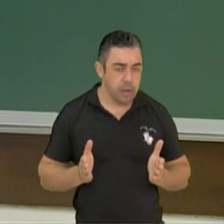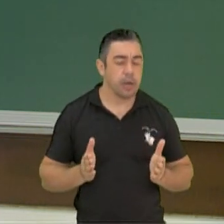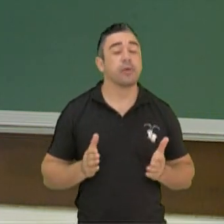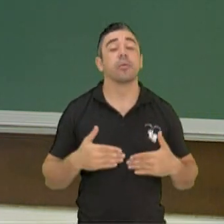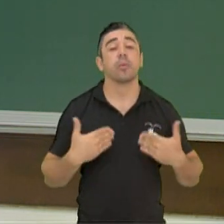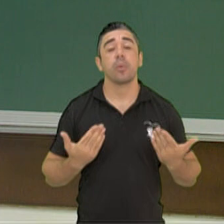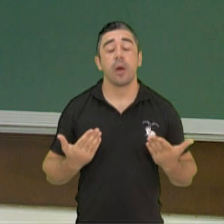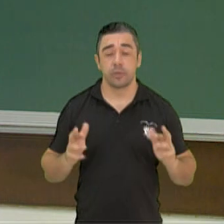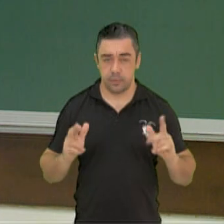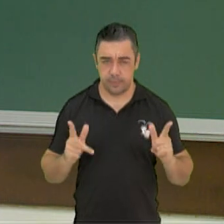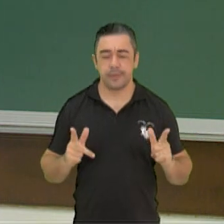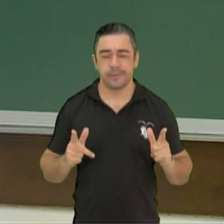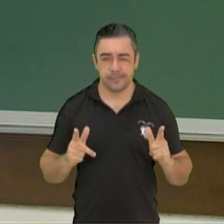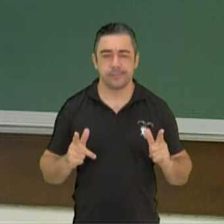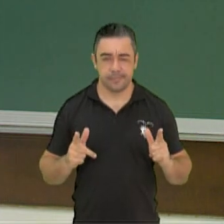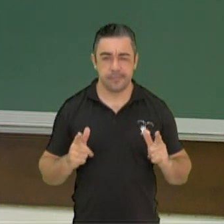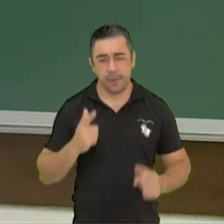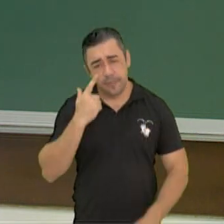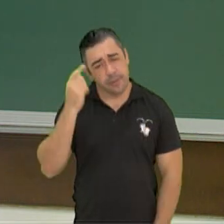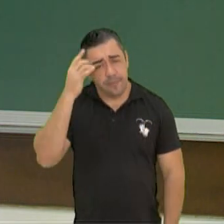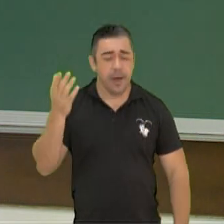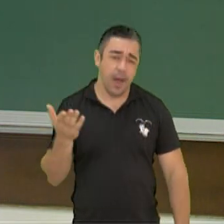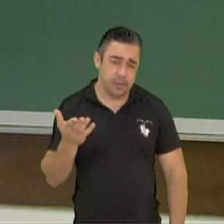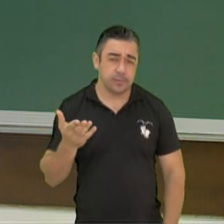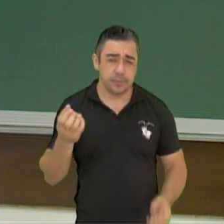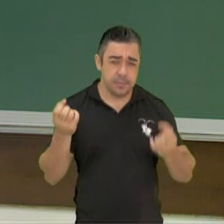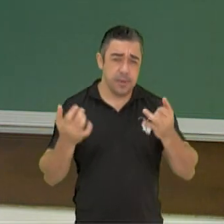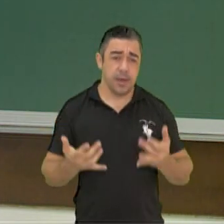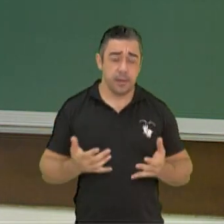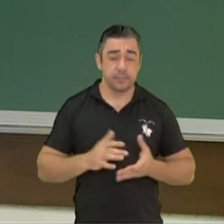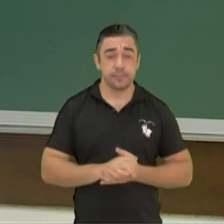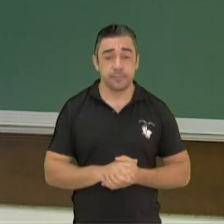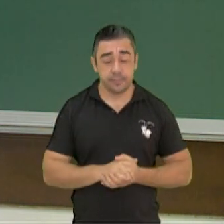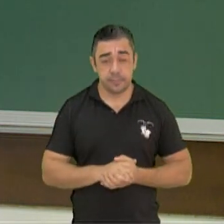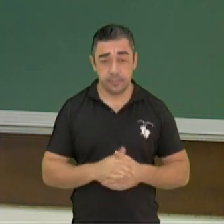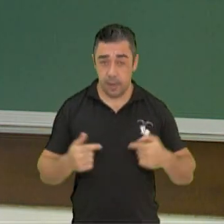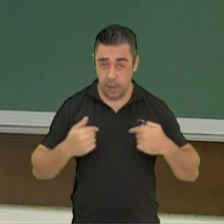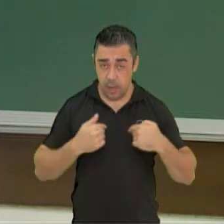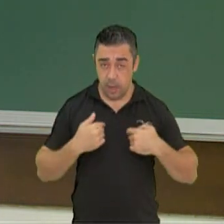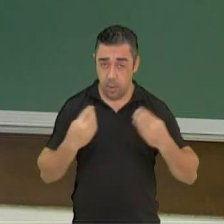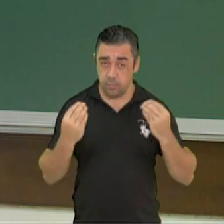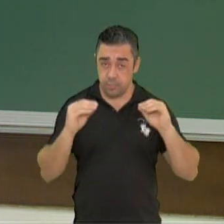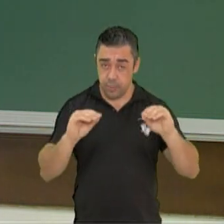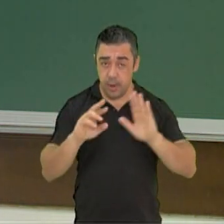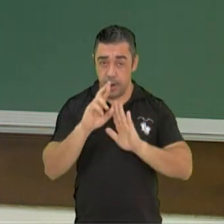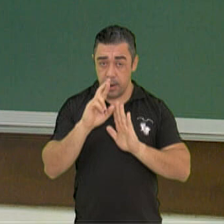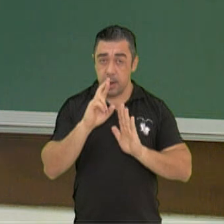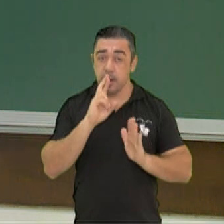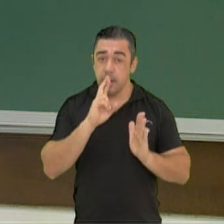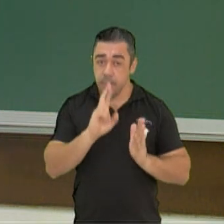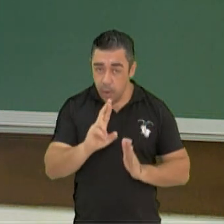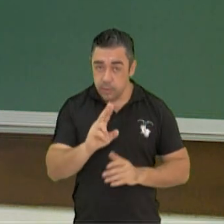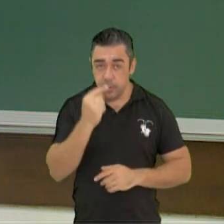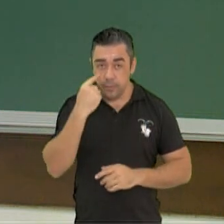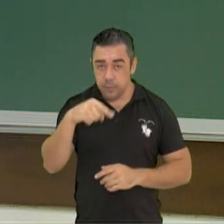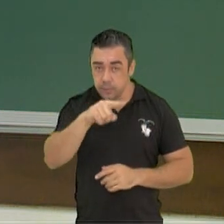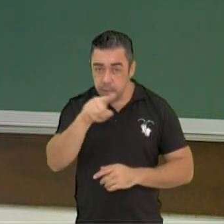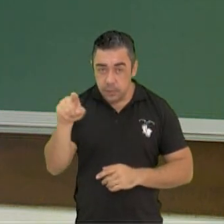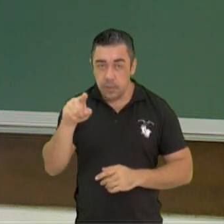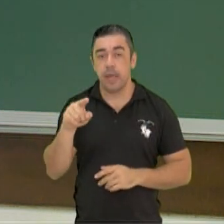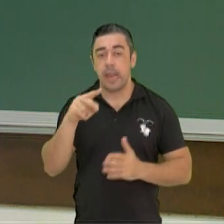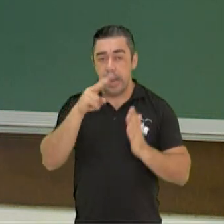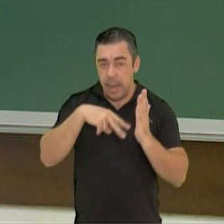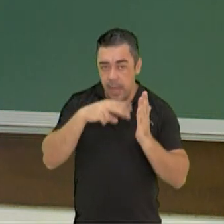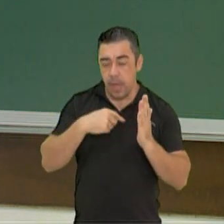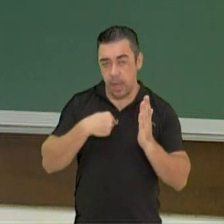de comunicação. Então, veja, facinho ali para vocês, né? Então, eu coloquei ali, só para vocês darem uma